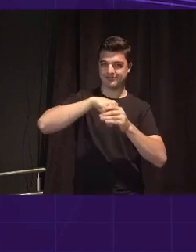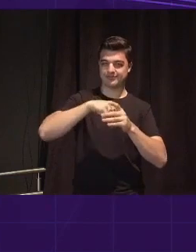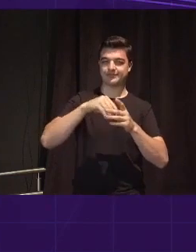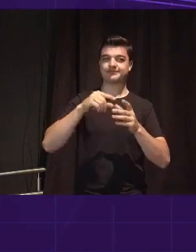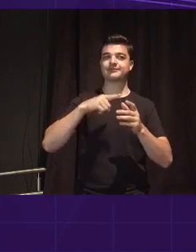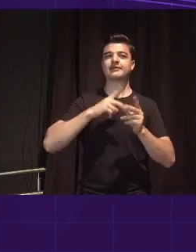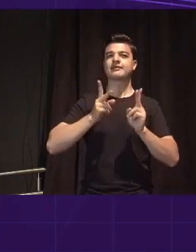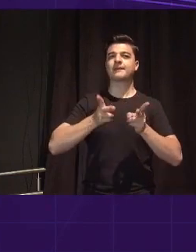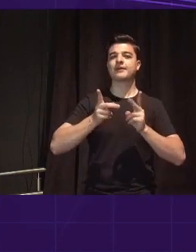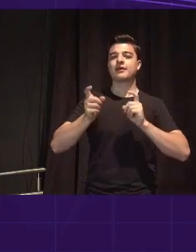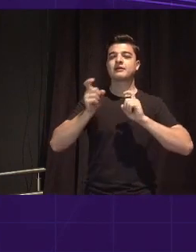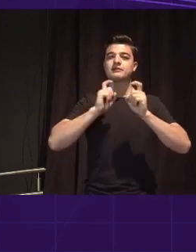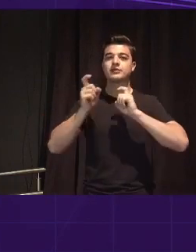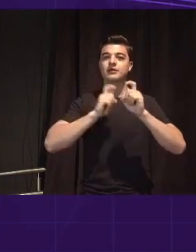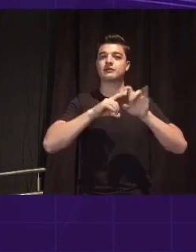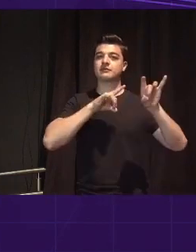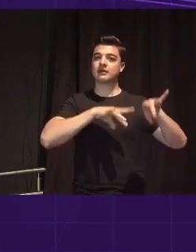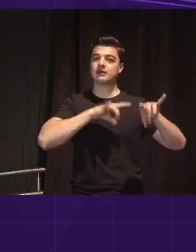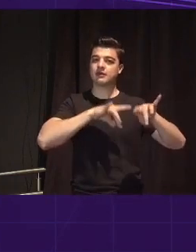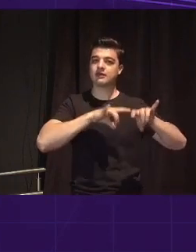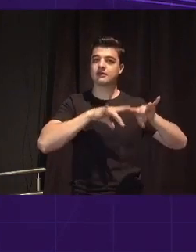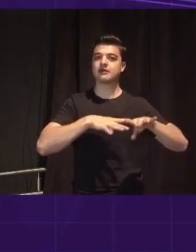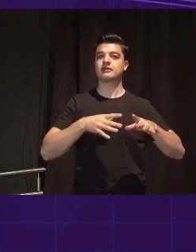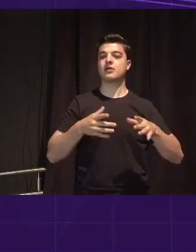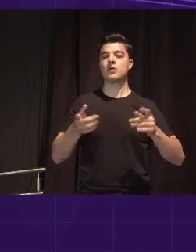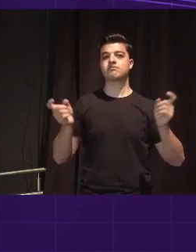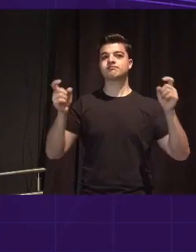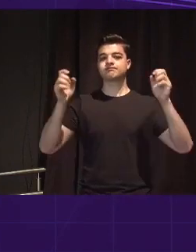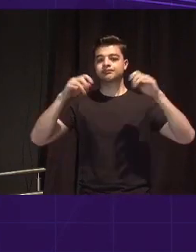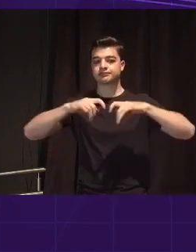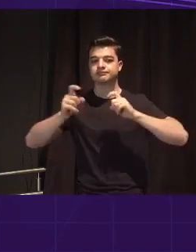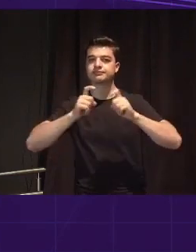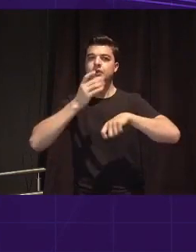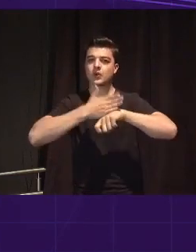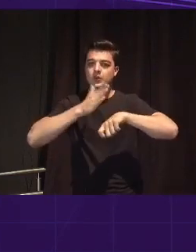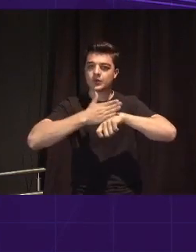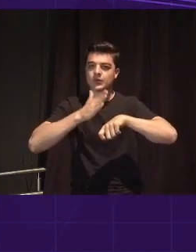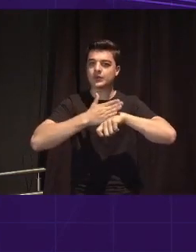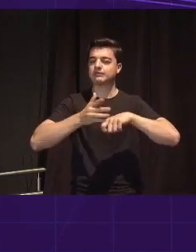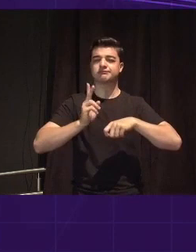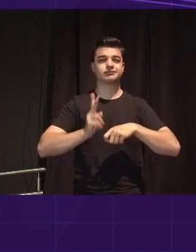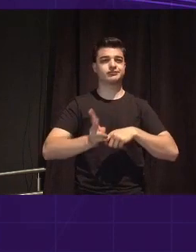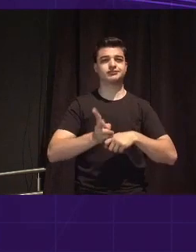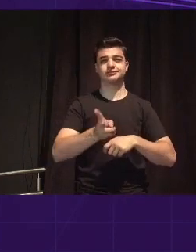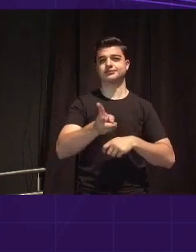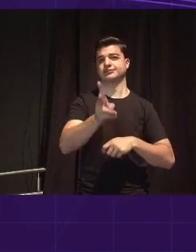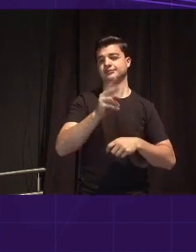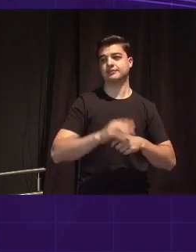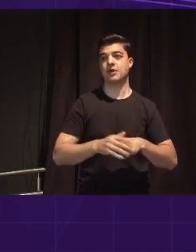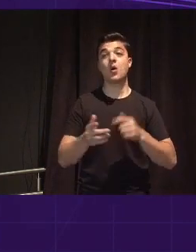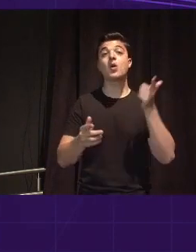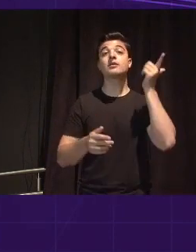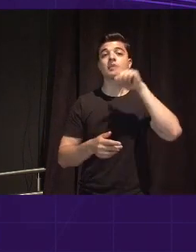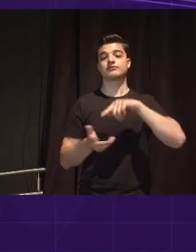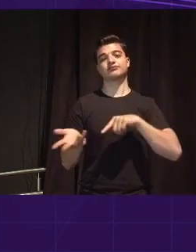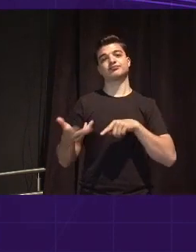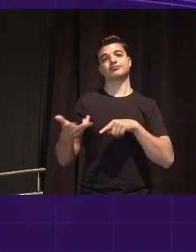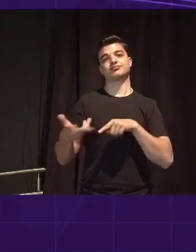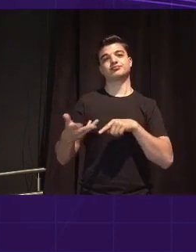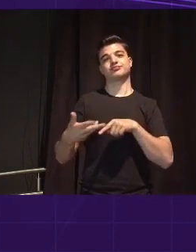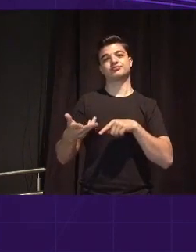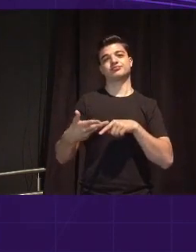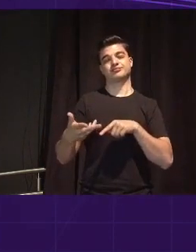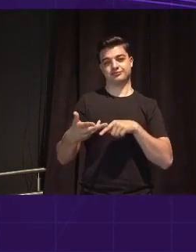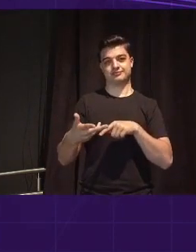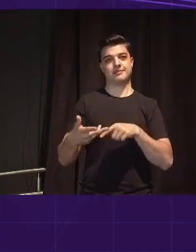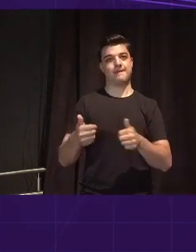de técnica. Então, varia muito o conceito e o contexto, né? E a gente começou a trazer agilidade dessa forma. E não necessariamente só